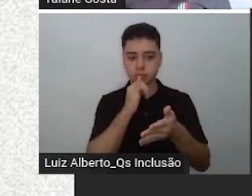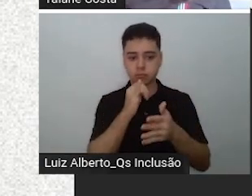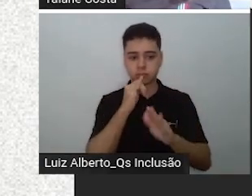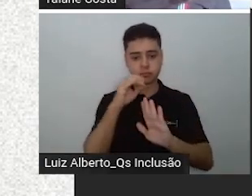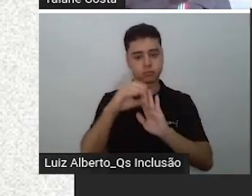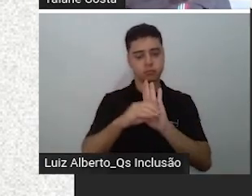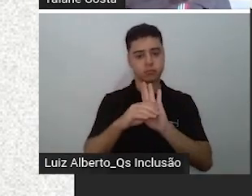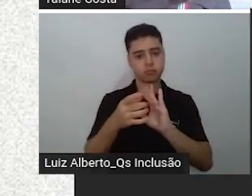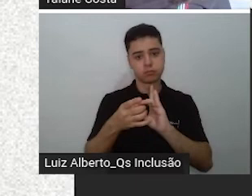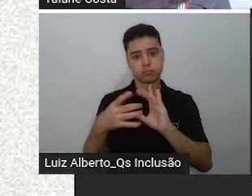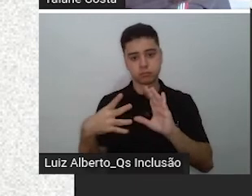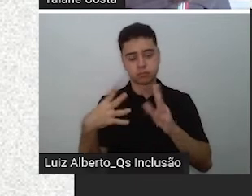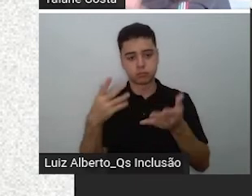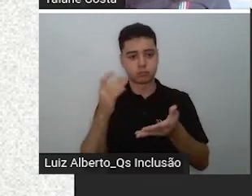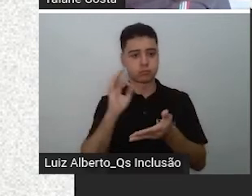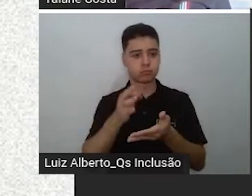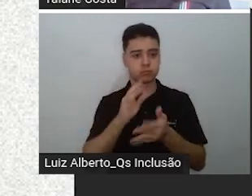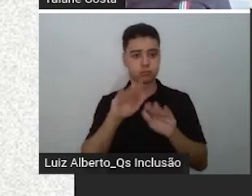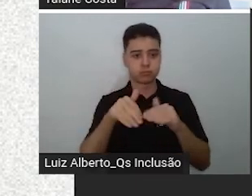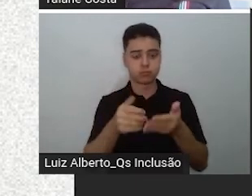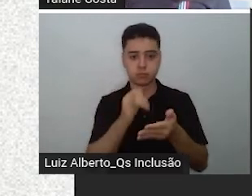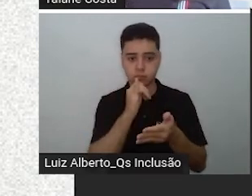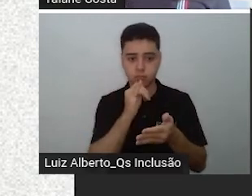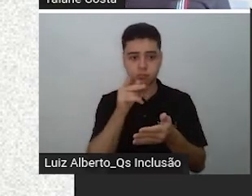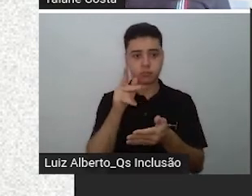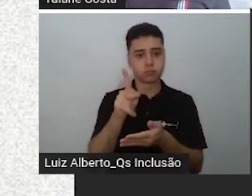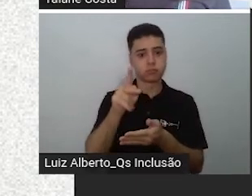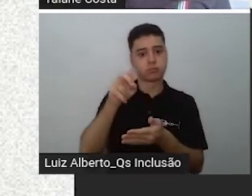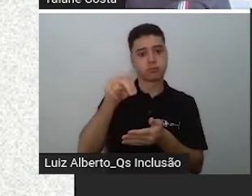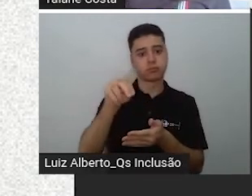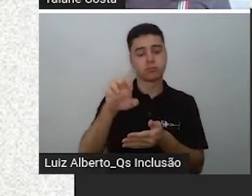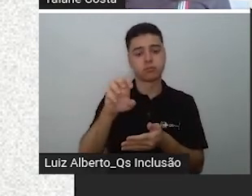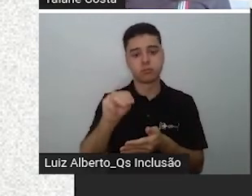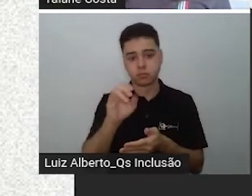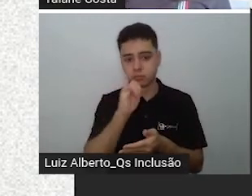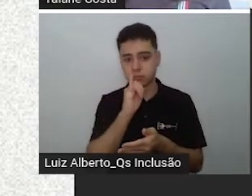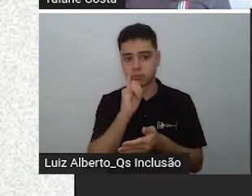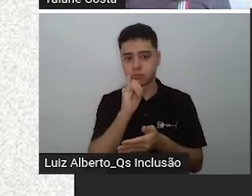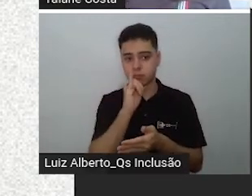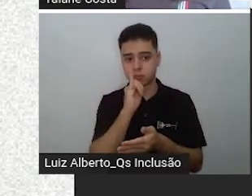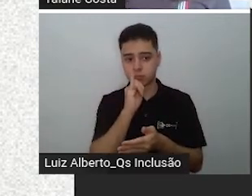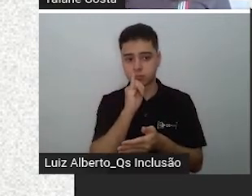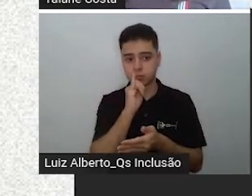curriculares. Então, o PENEM,